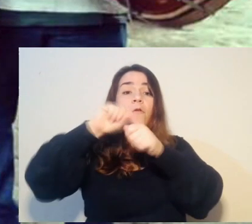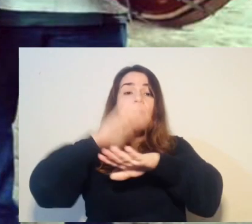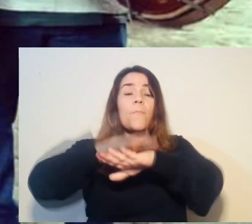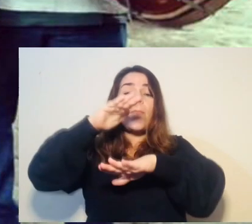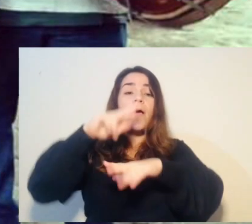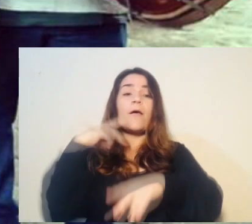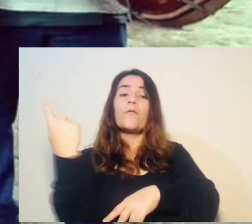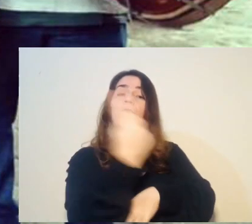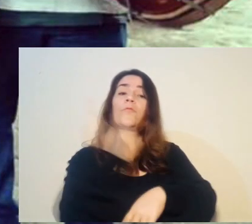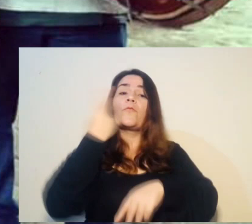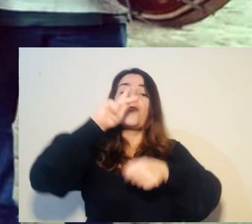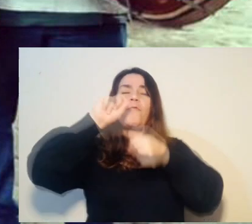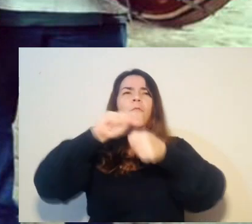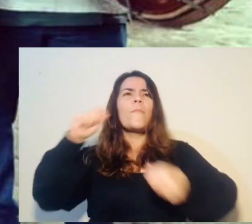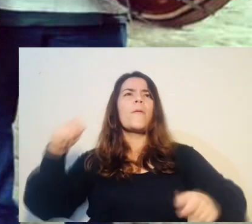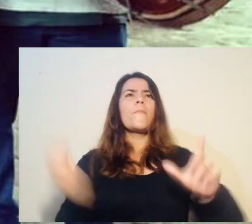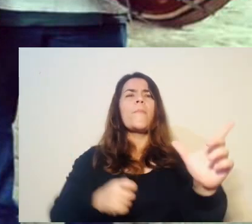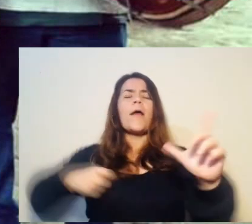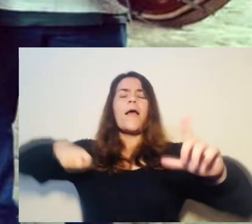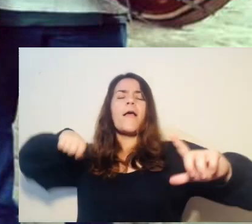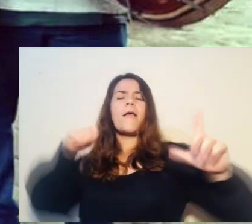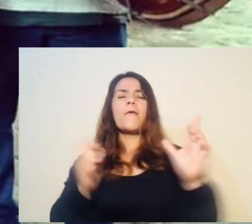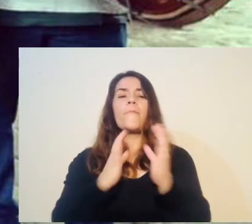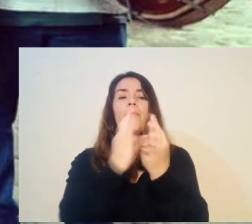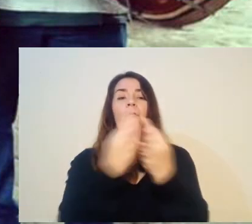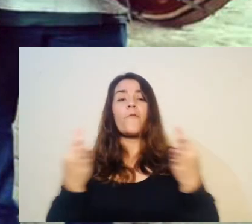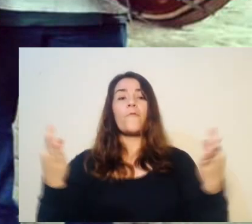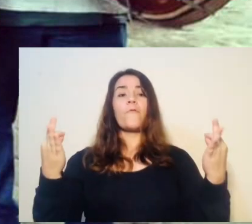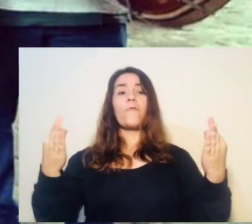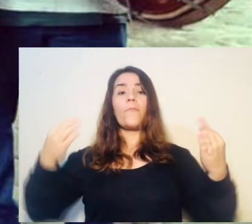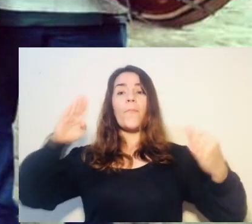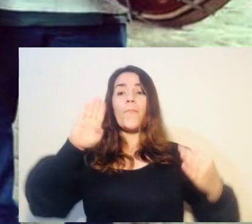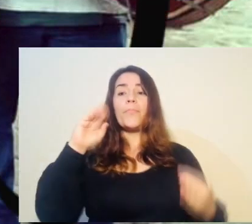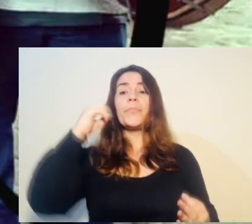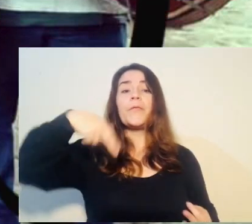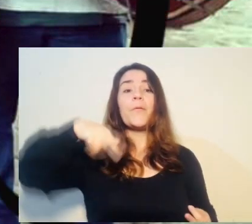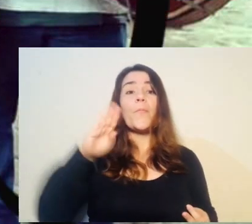no formato marcial. 2 pifeiros,